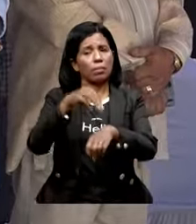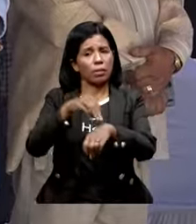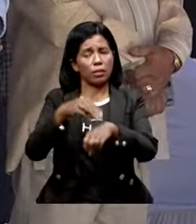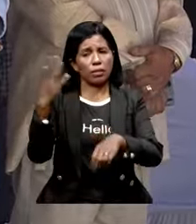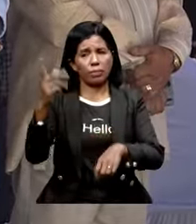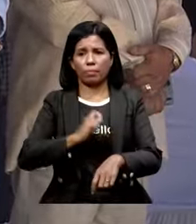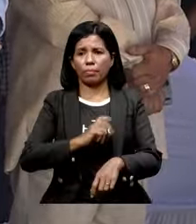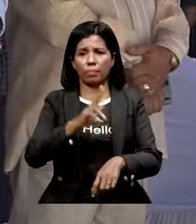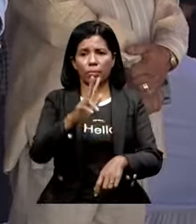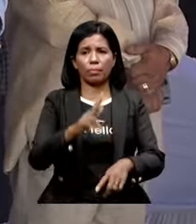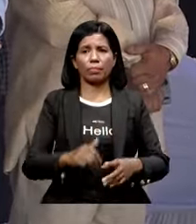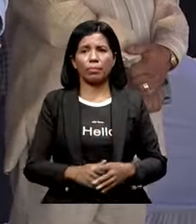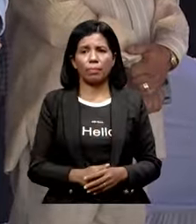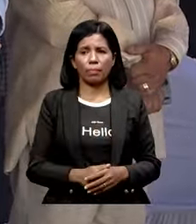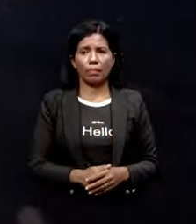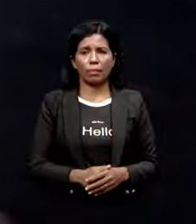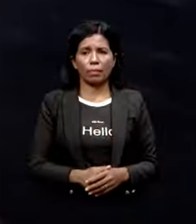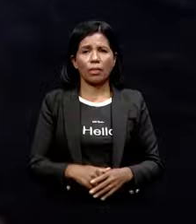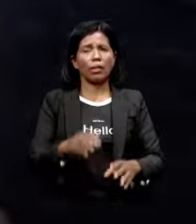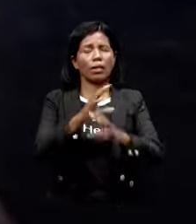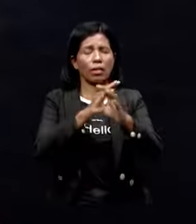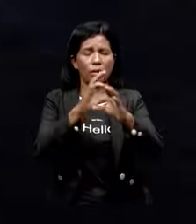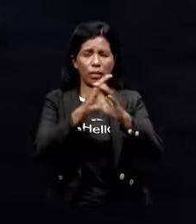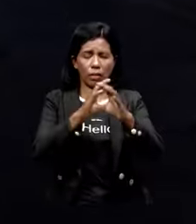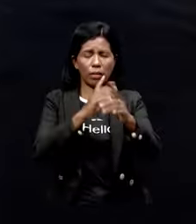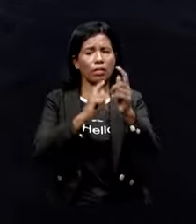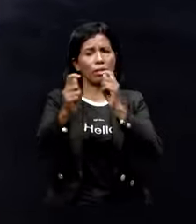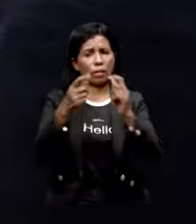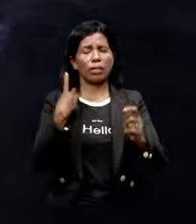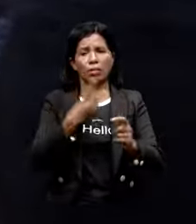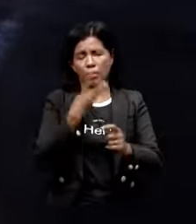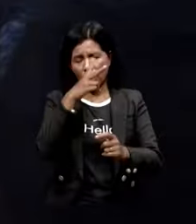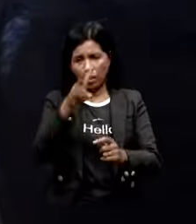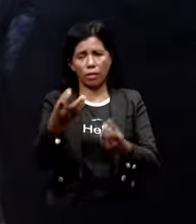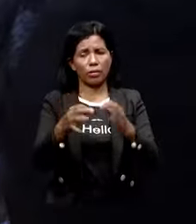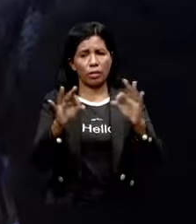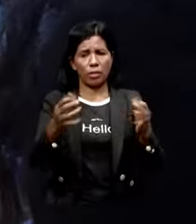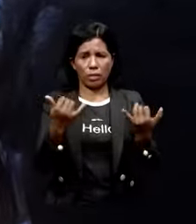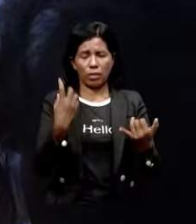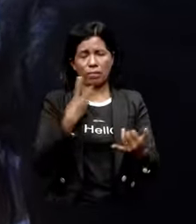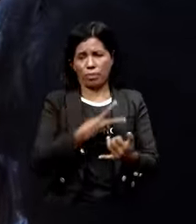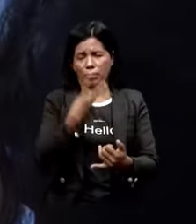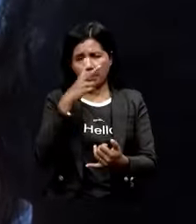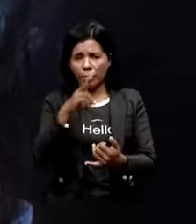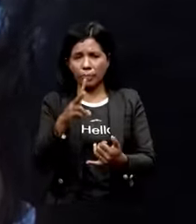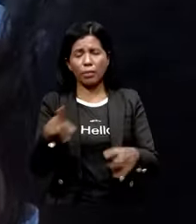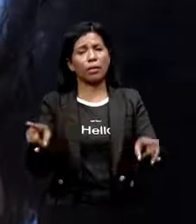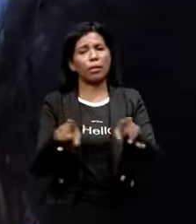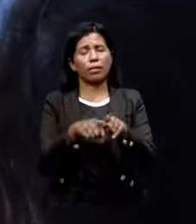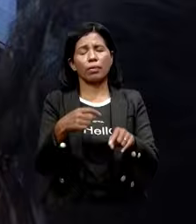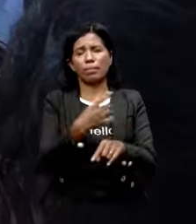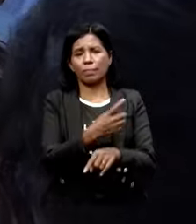Tacitolo. Careta, transporte de Nia, nebe a Meto Arena, a Meto Arena da Guana, a Nessan e Tetim